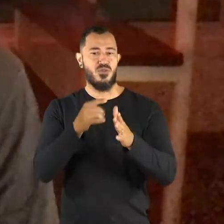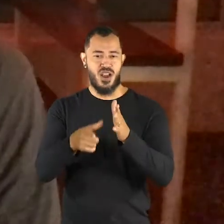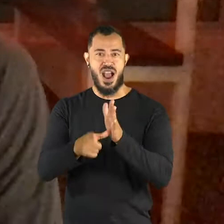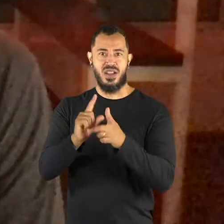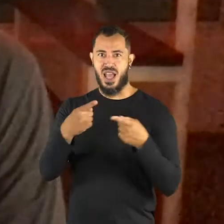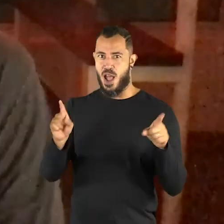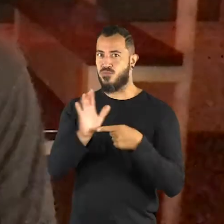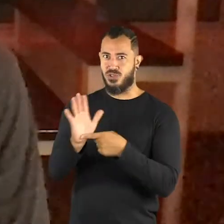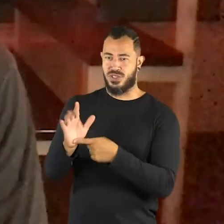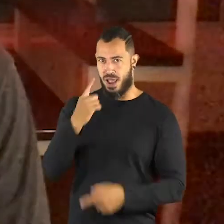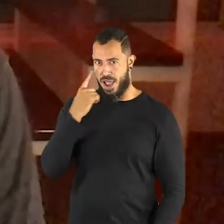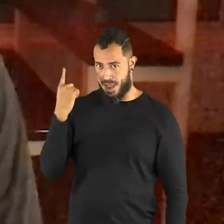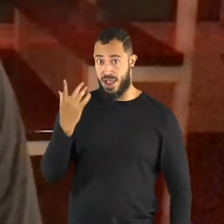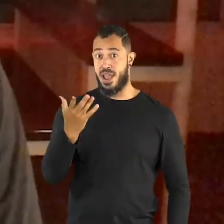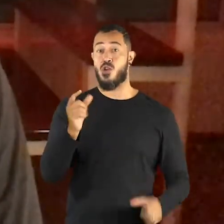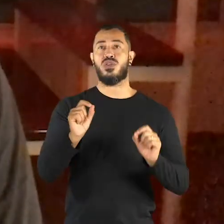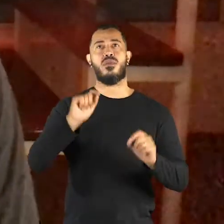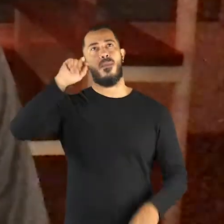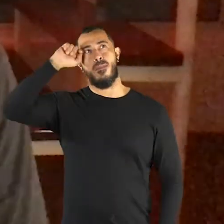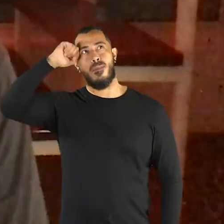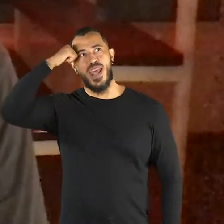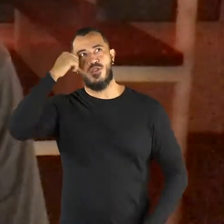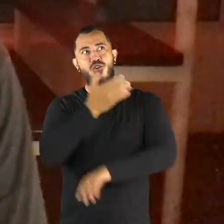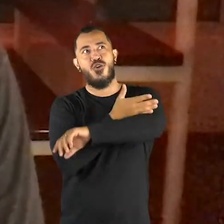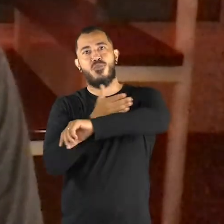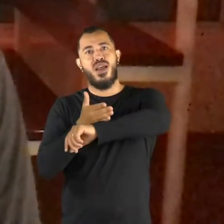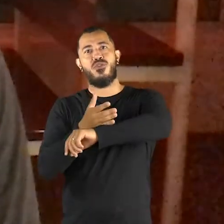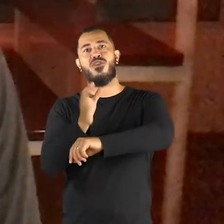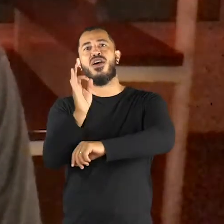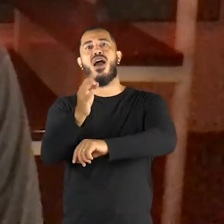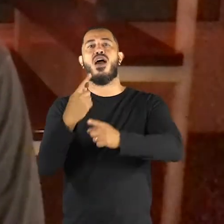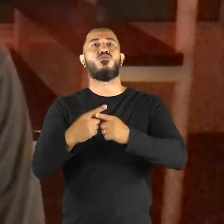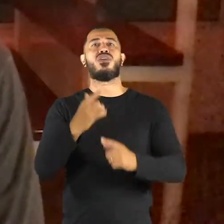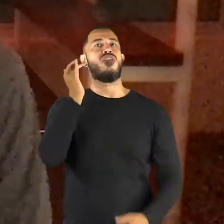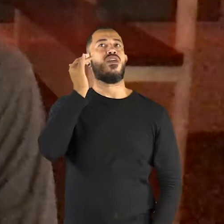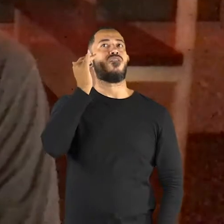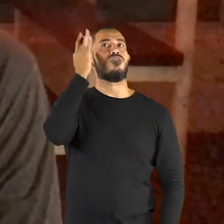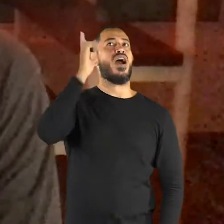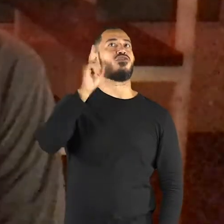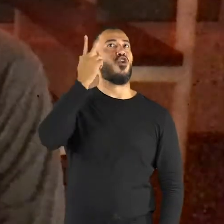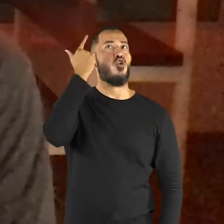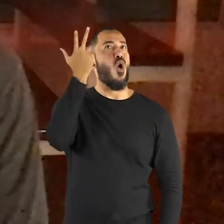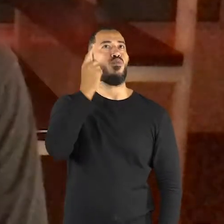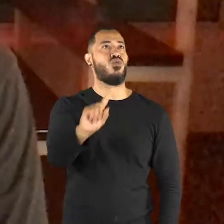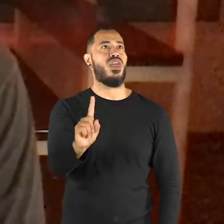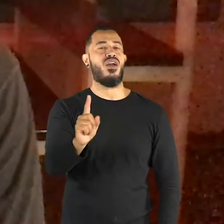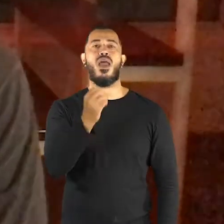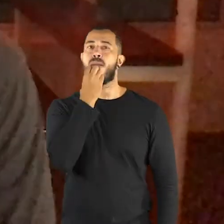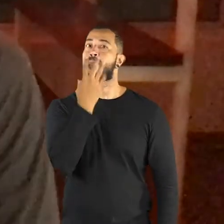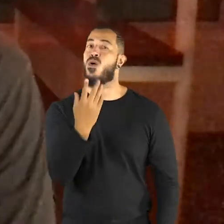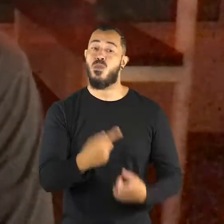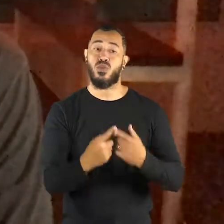gente chegou à conclusão que a gente usaria preto e branco, que não é muito comum de se usar. Mas ele fazia muito sentido no nosso filme, porque,